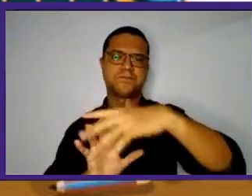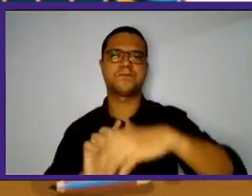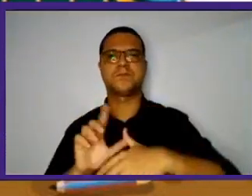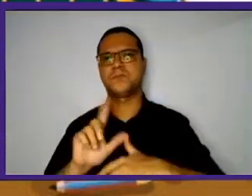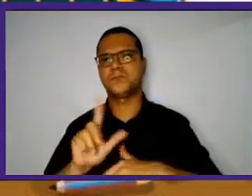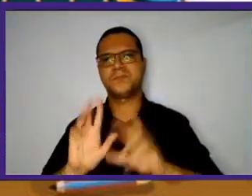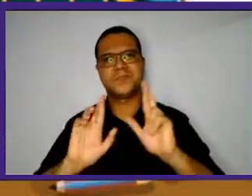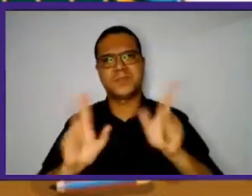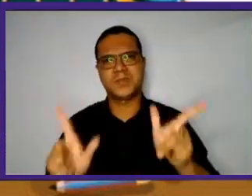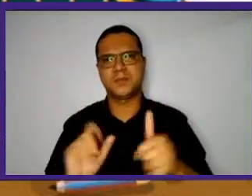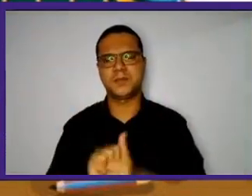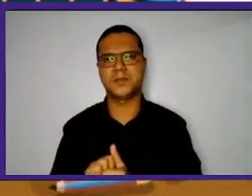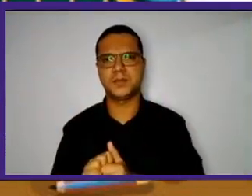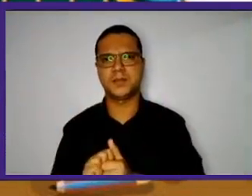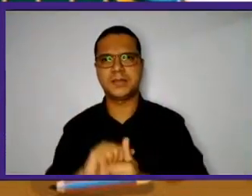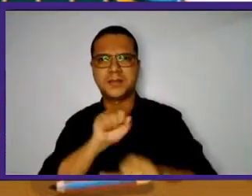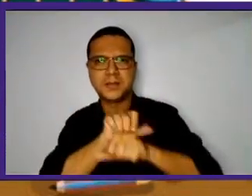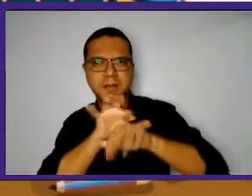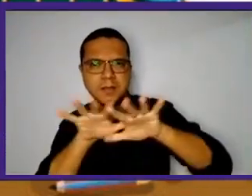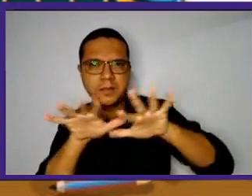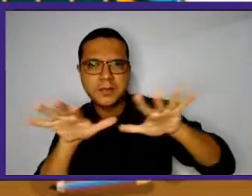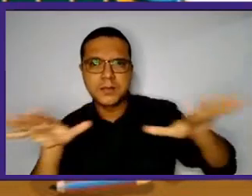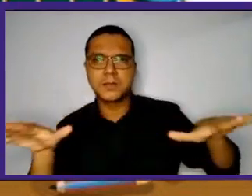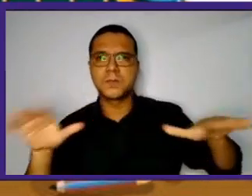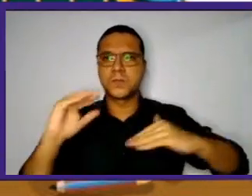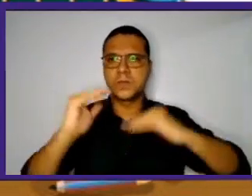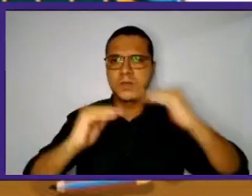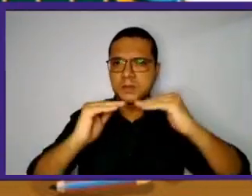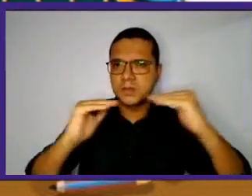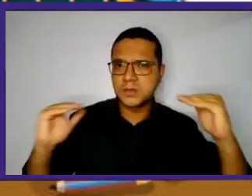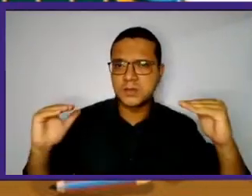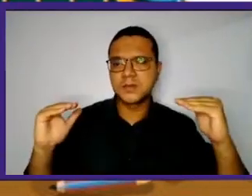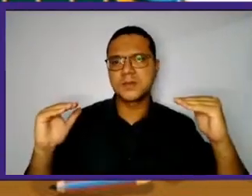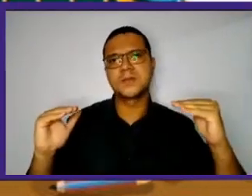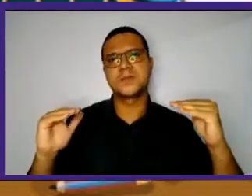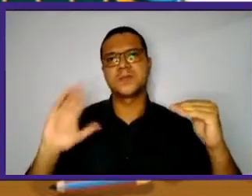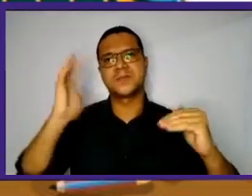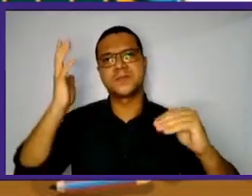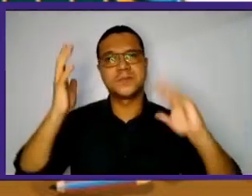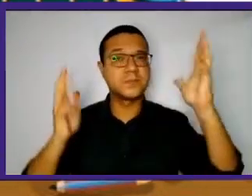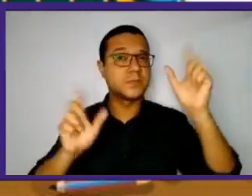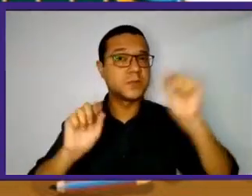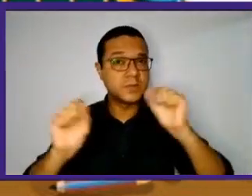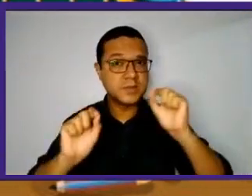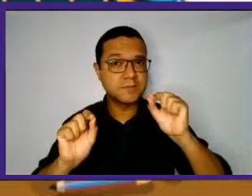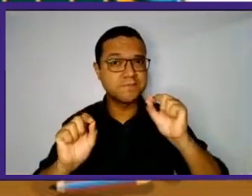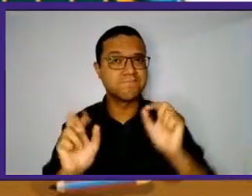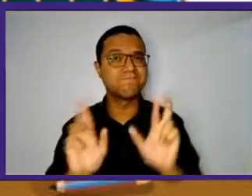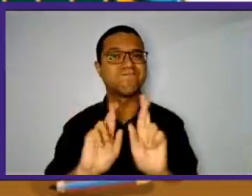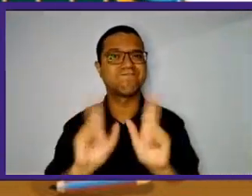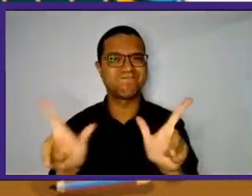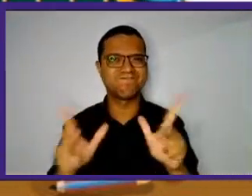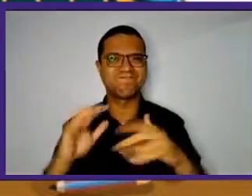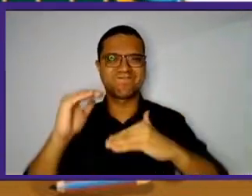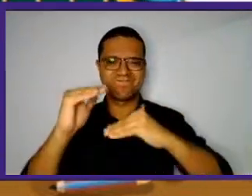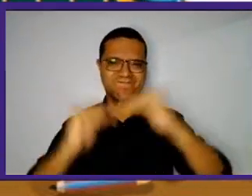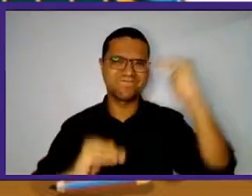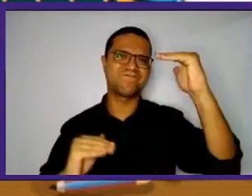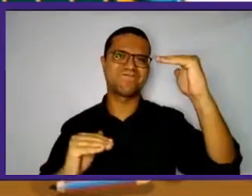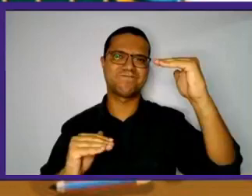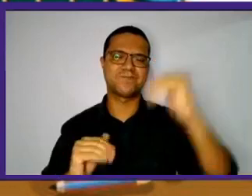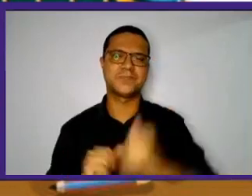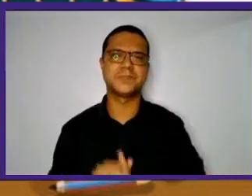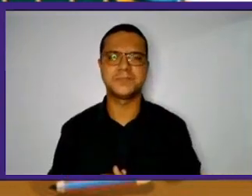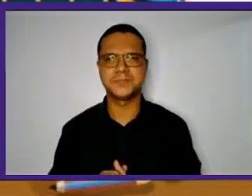ao invés de se espalhar, ao invés de haver equilíbrio, acontece o quê? Justamente o desequilíbrio.